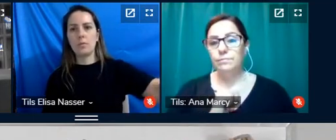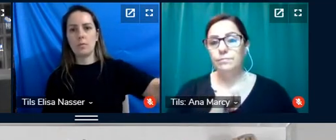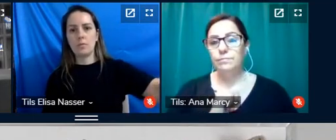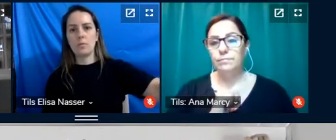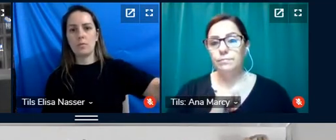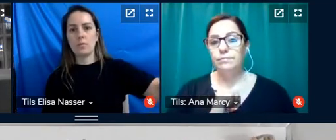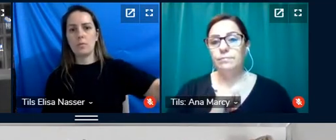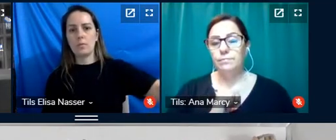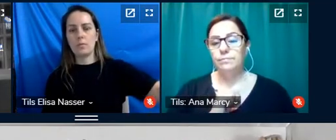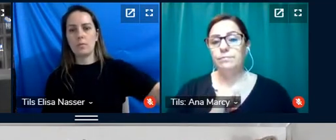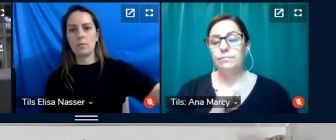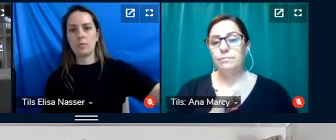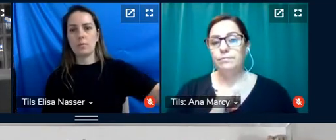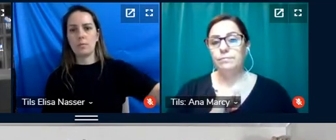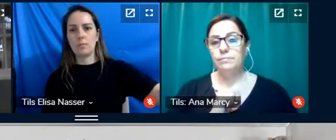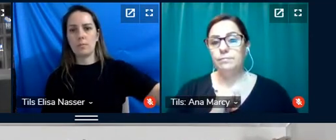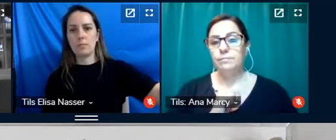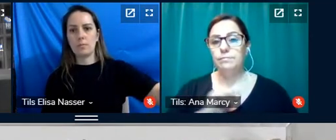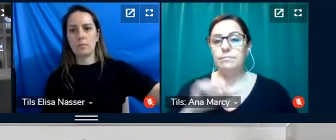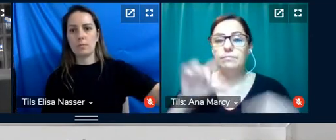De forças.